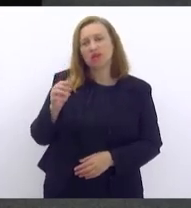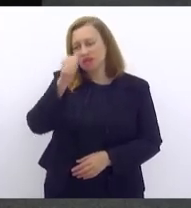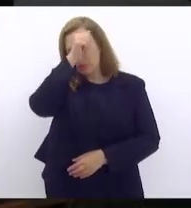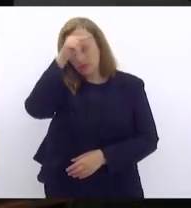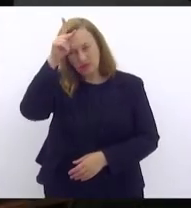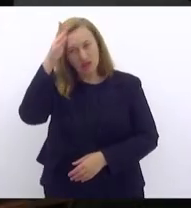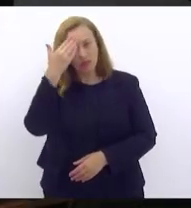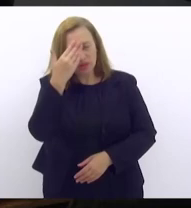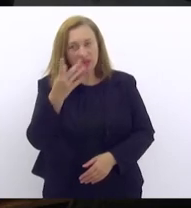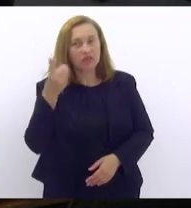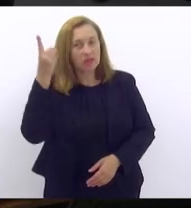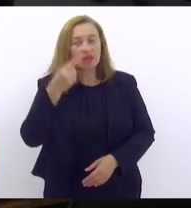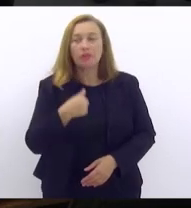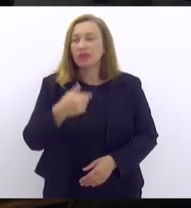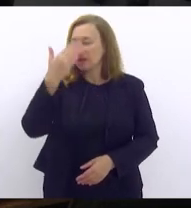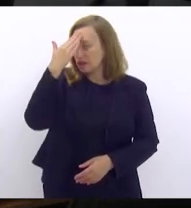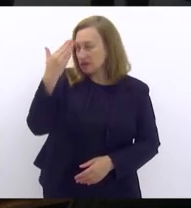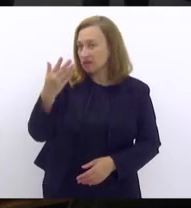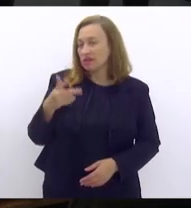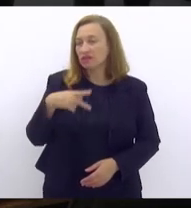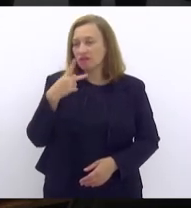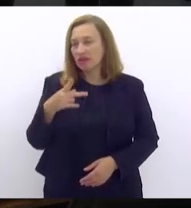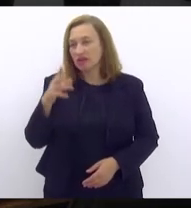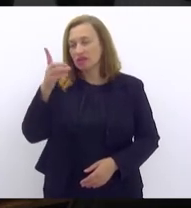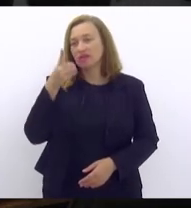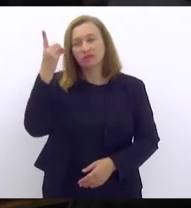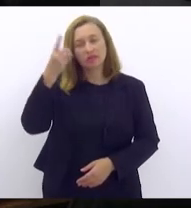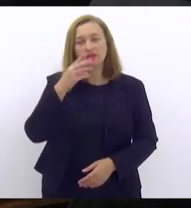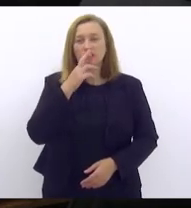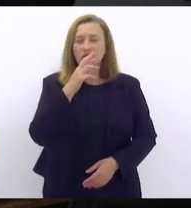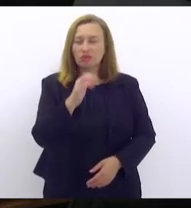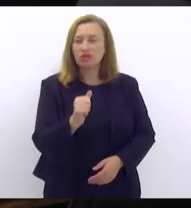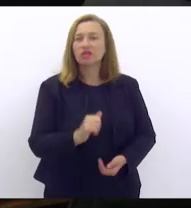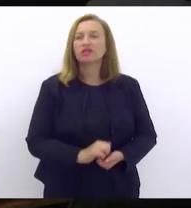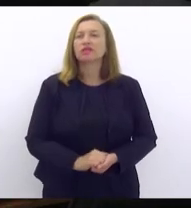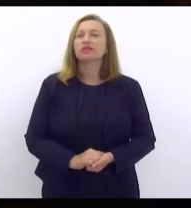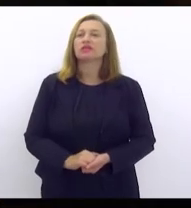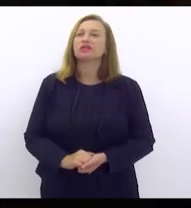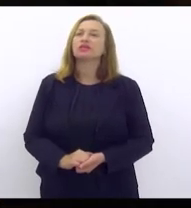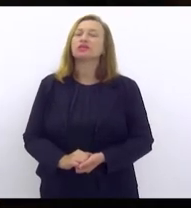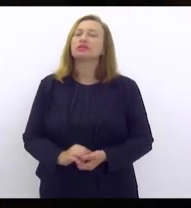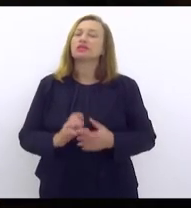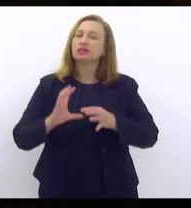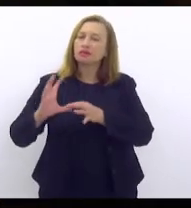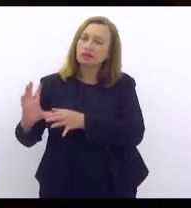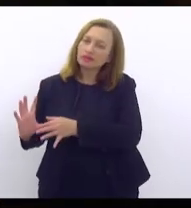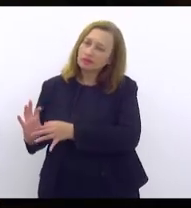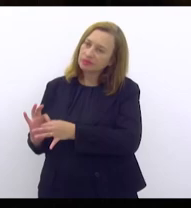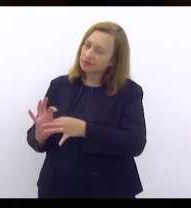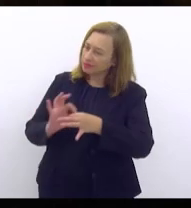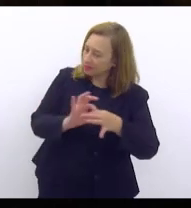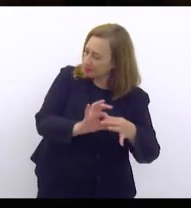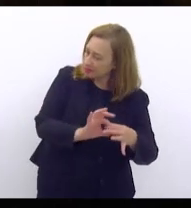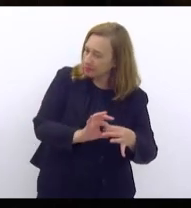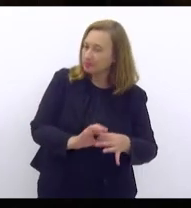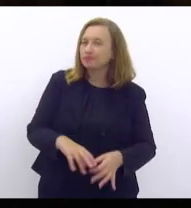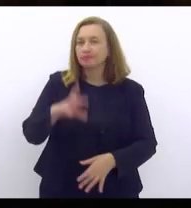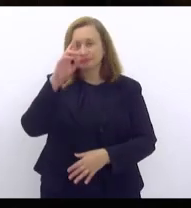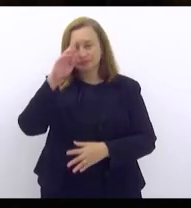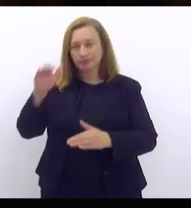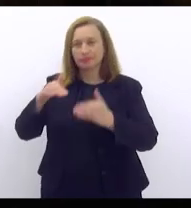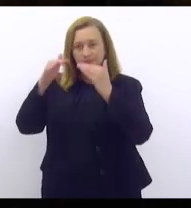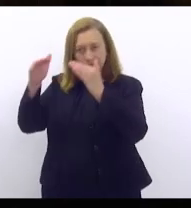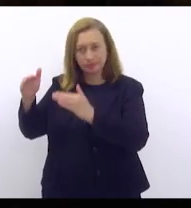que agradeço a parte, deputado Amorim. E aí, pegando o gancho na fala de Vossa